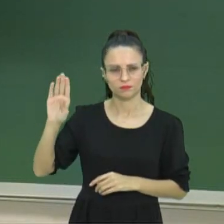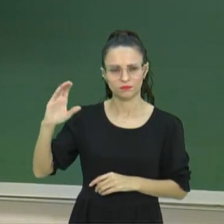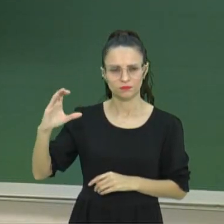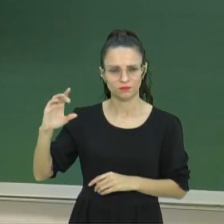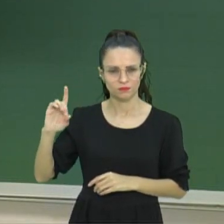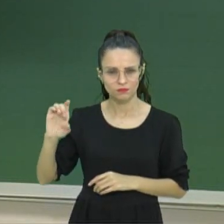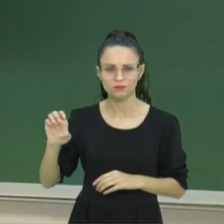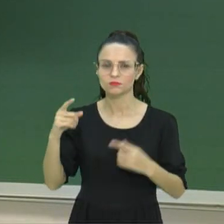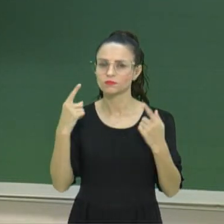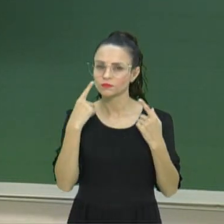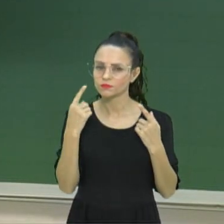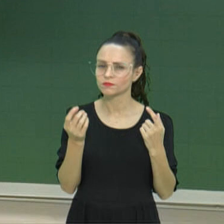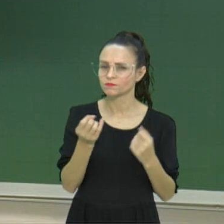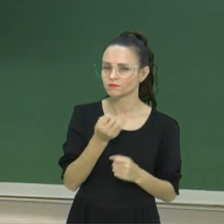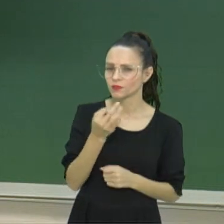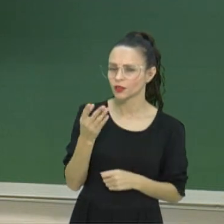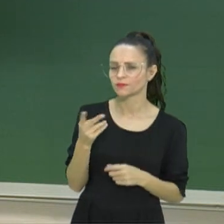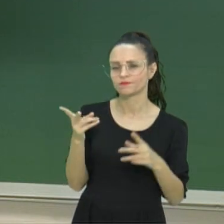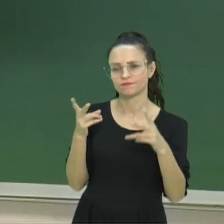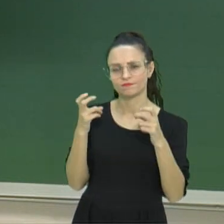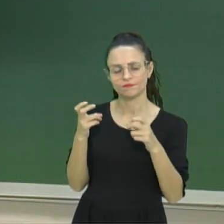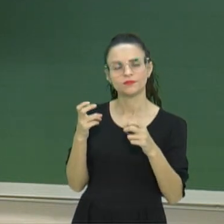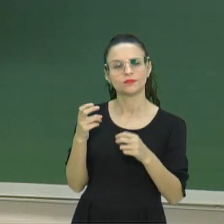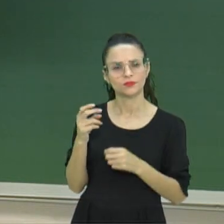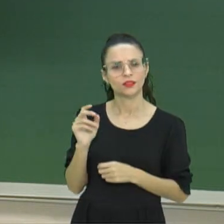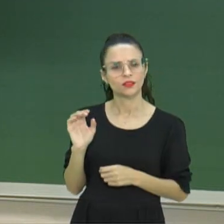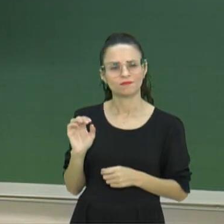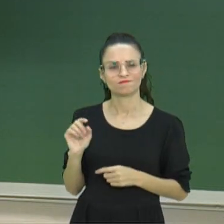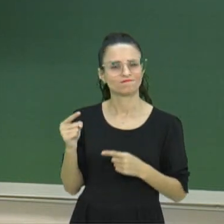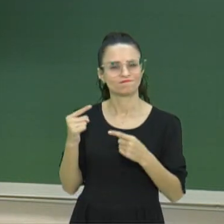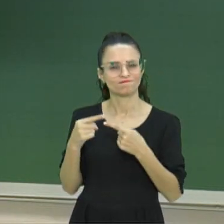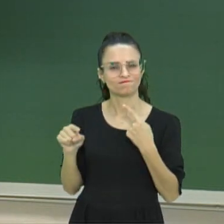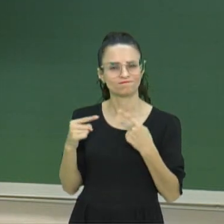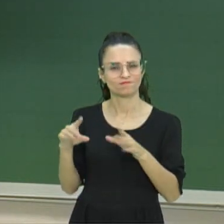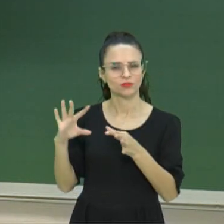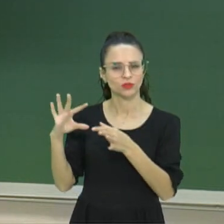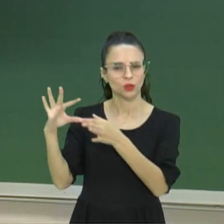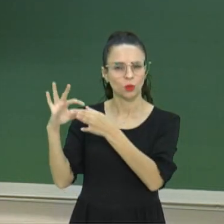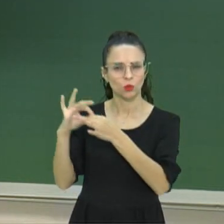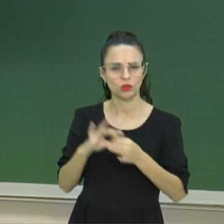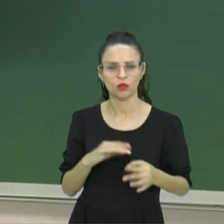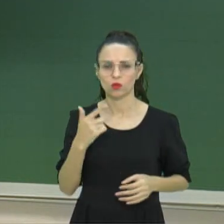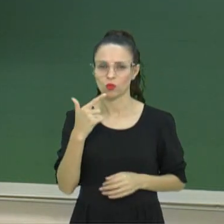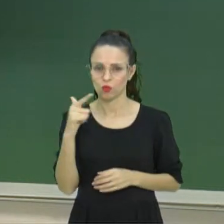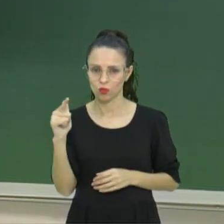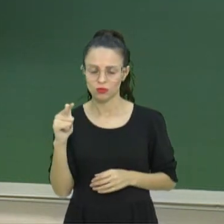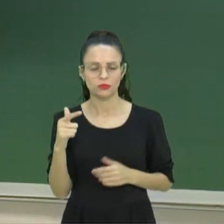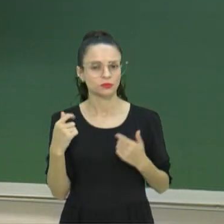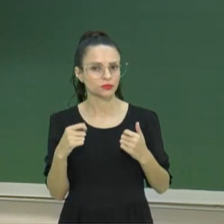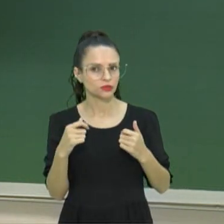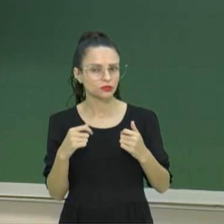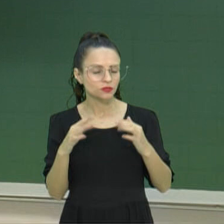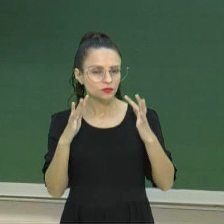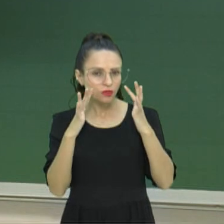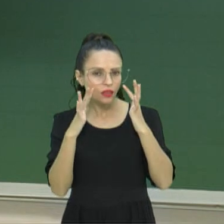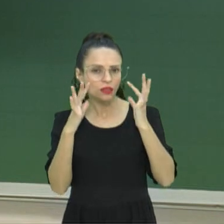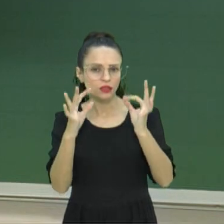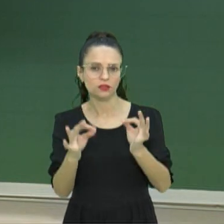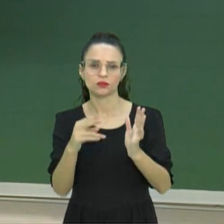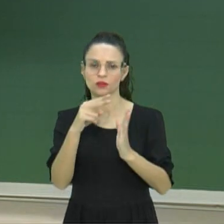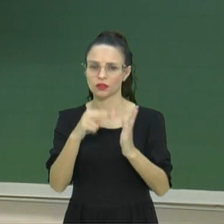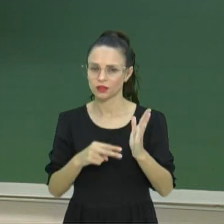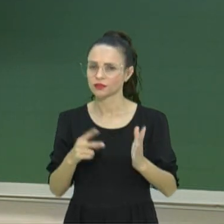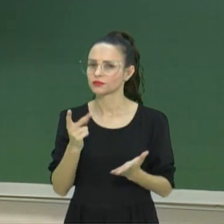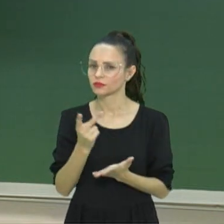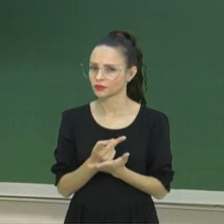serão mais fáceis de reconhecer que estão fora de contexto. Outras precisarão de uma leitura mais atenta.